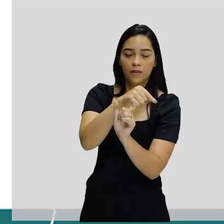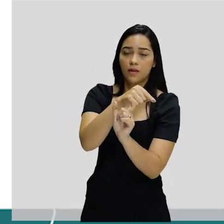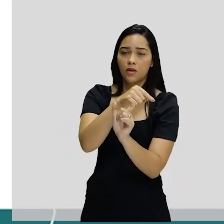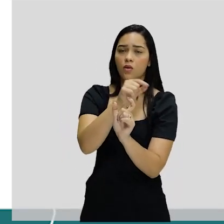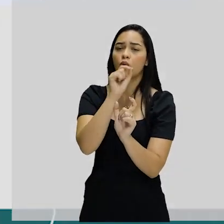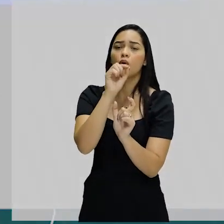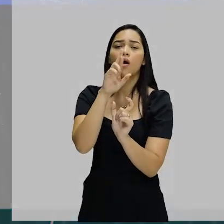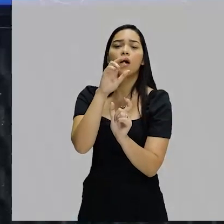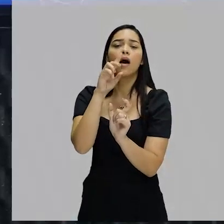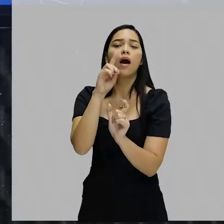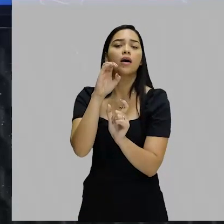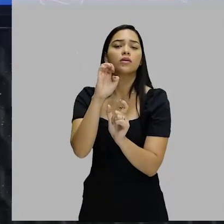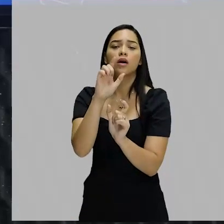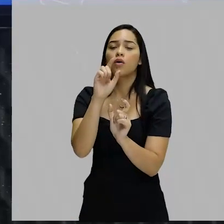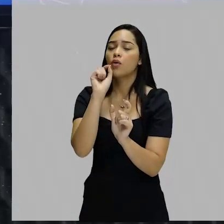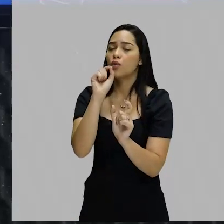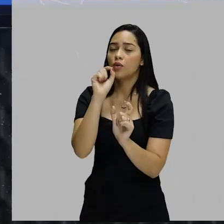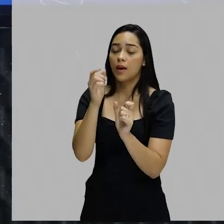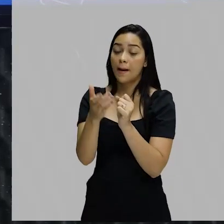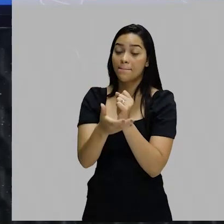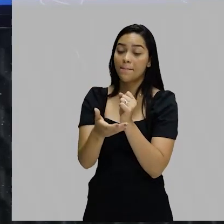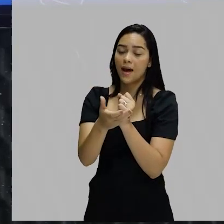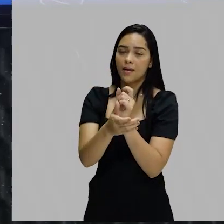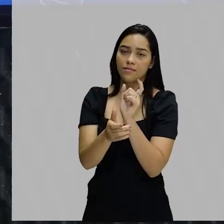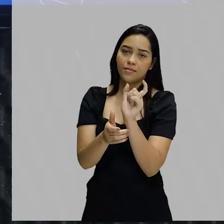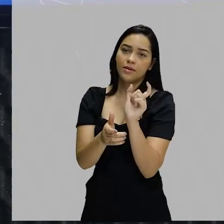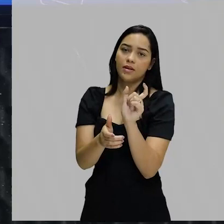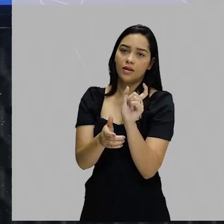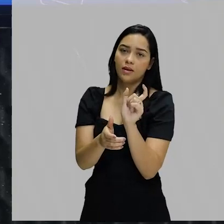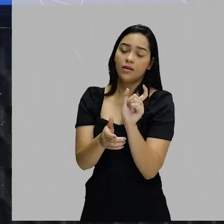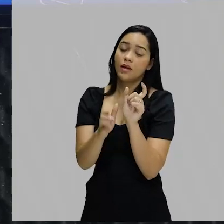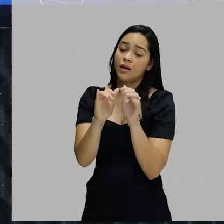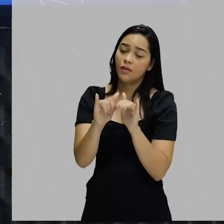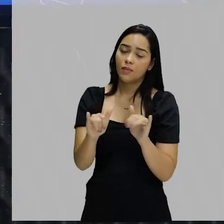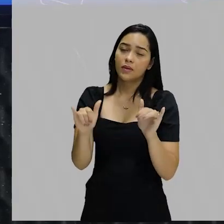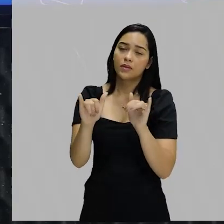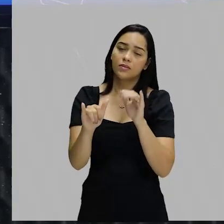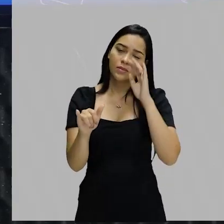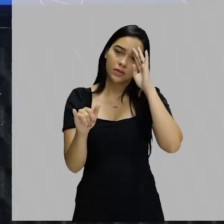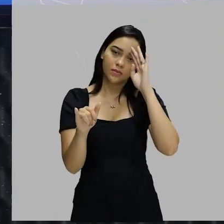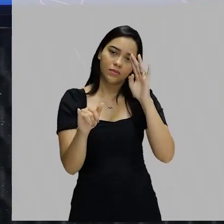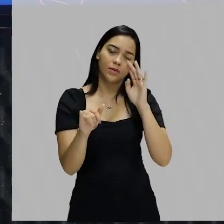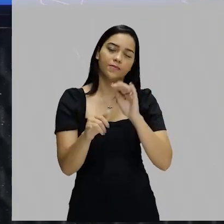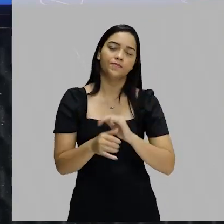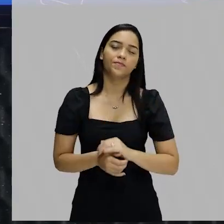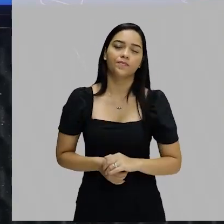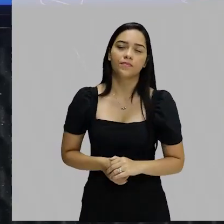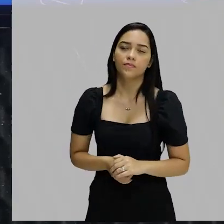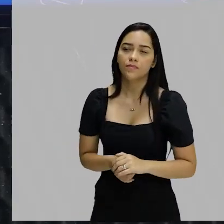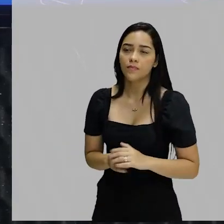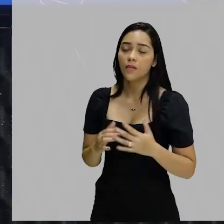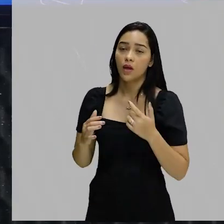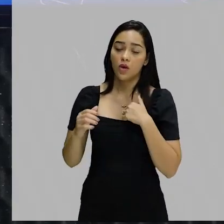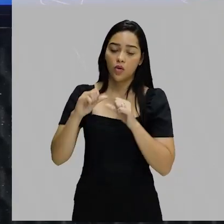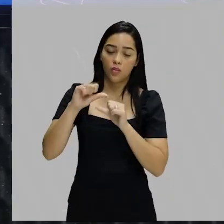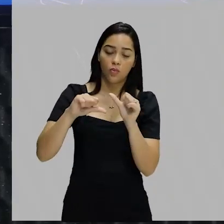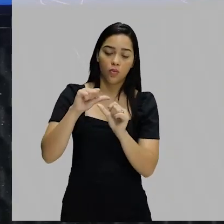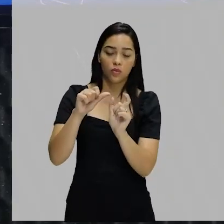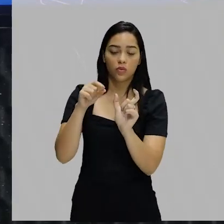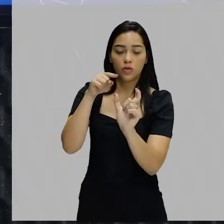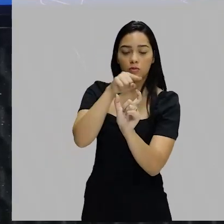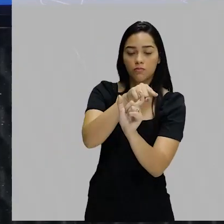O que é o radical? É a base da palavra, é a informação principal da palavra, né? E aí eu mudo apenas